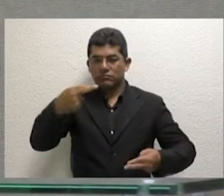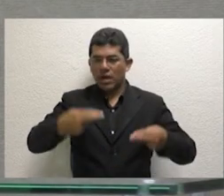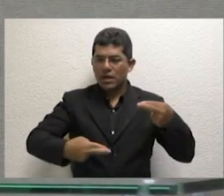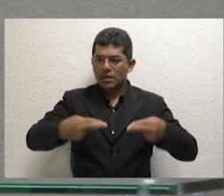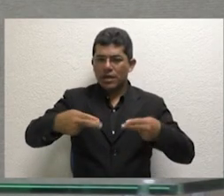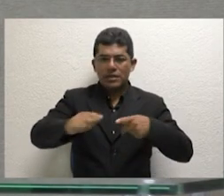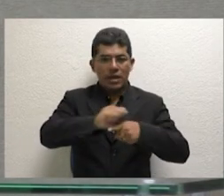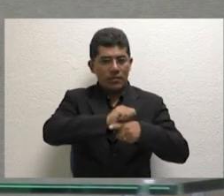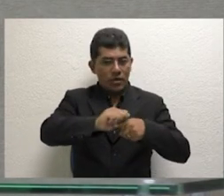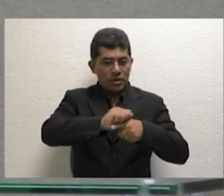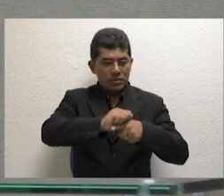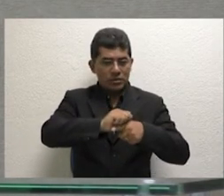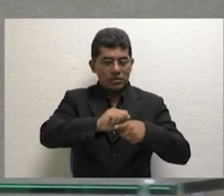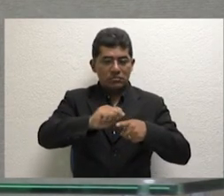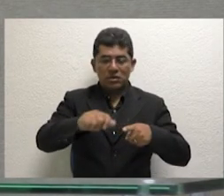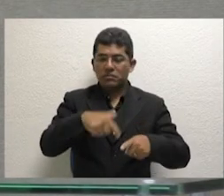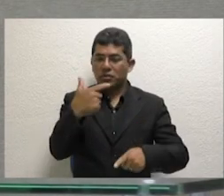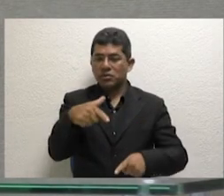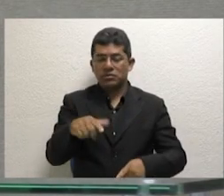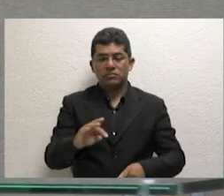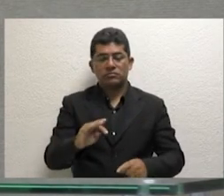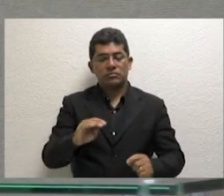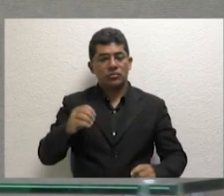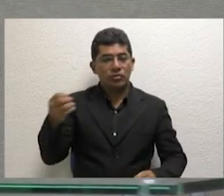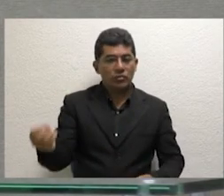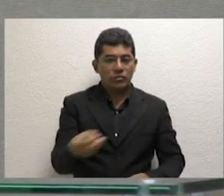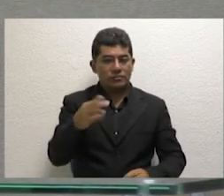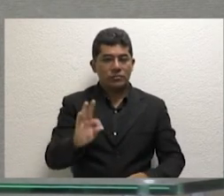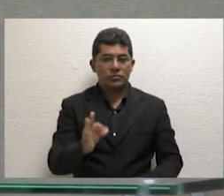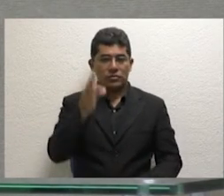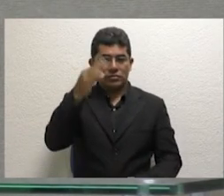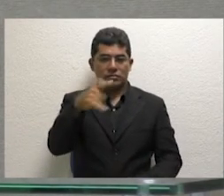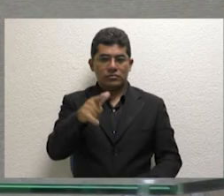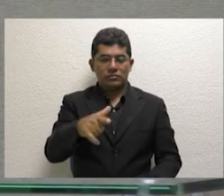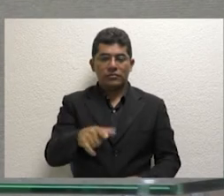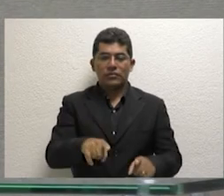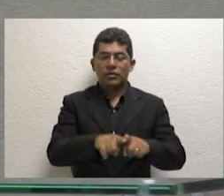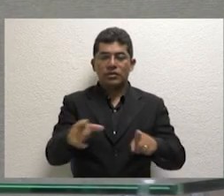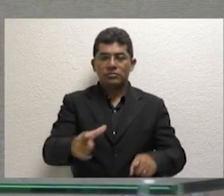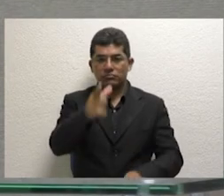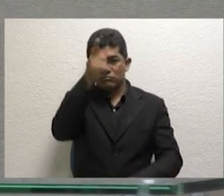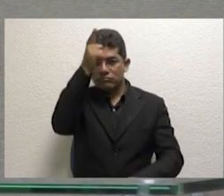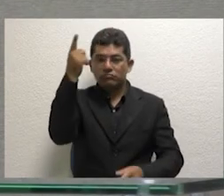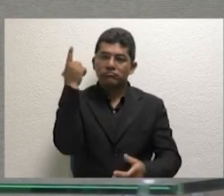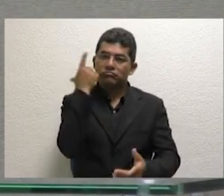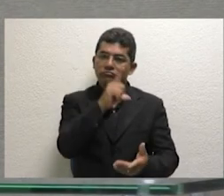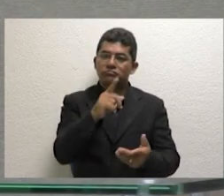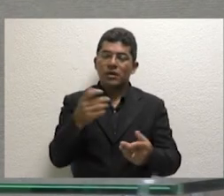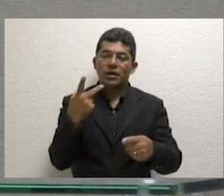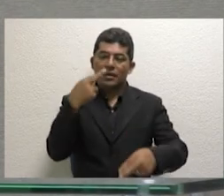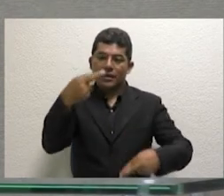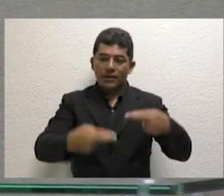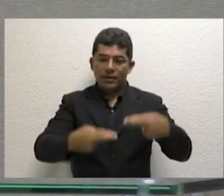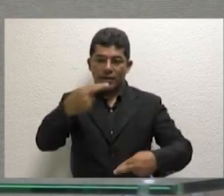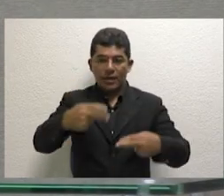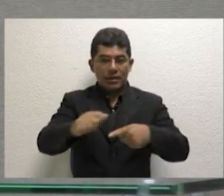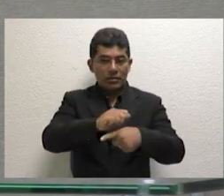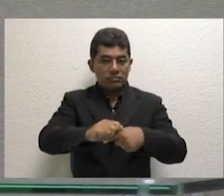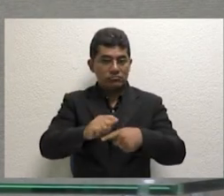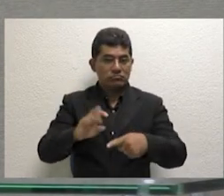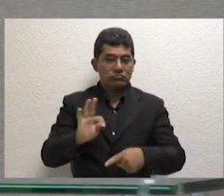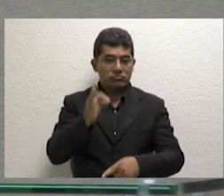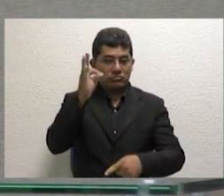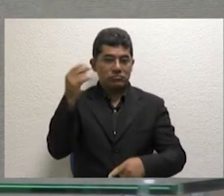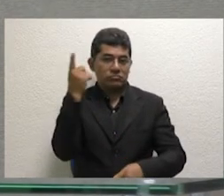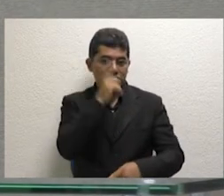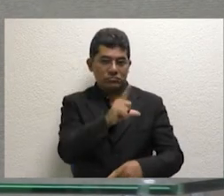tivemos inovação nem tecnologia e os ingleses ganharam a guerra da borracha porque eles pegaram as